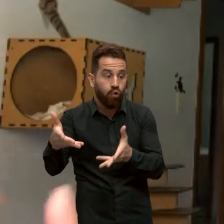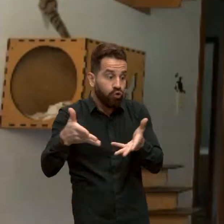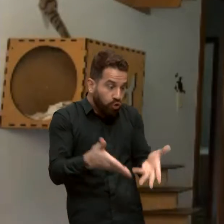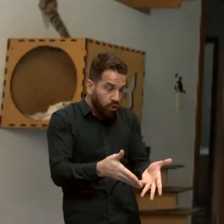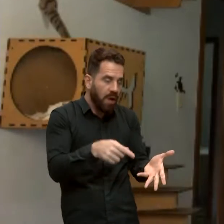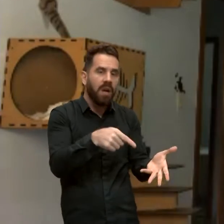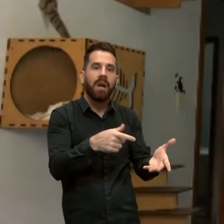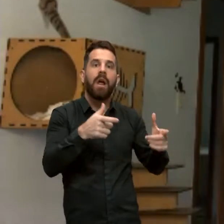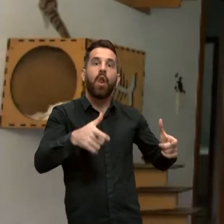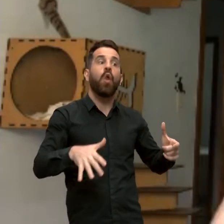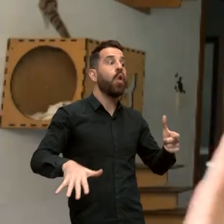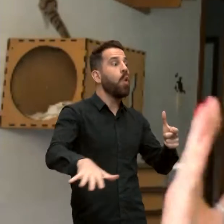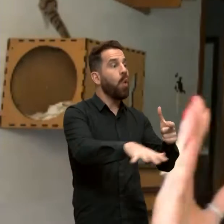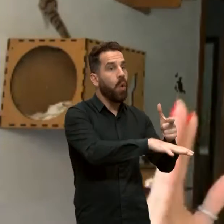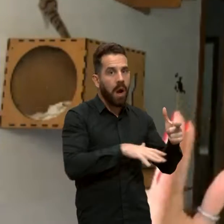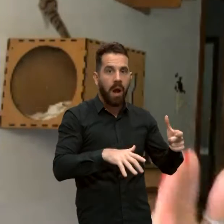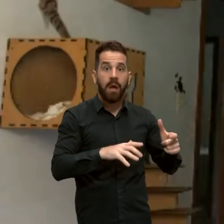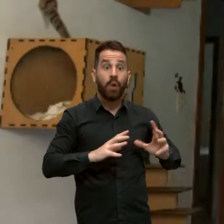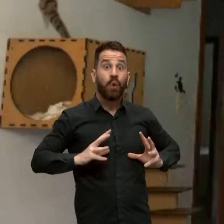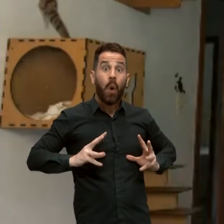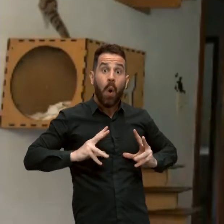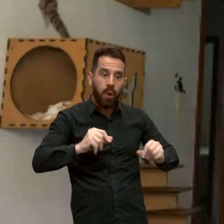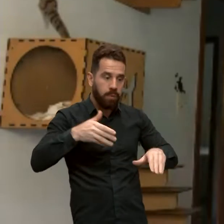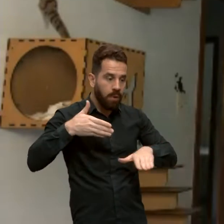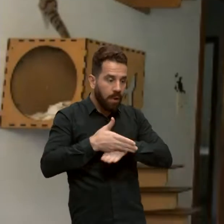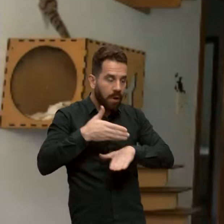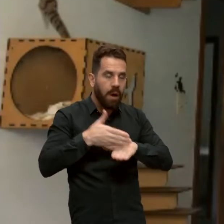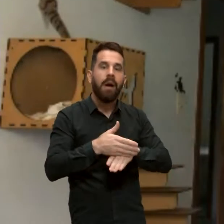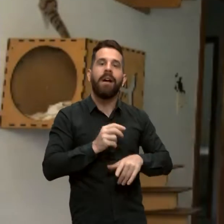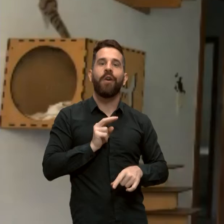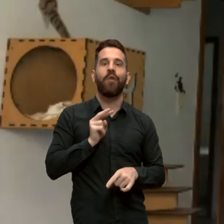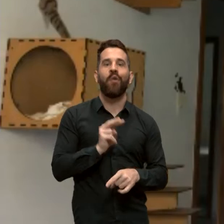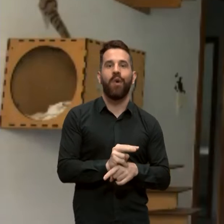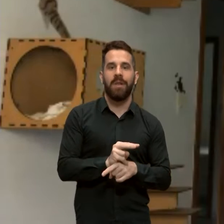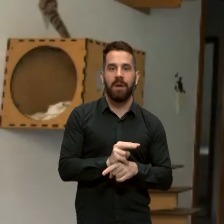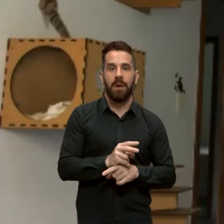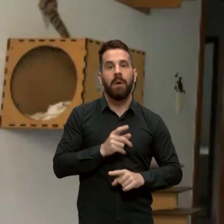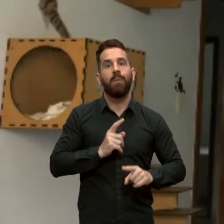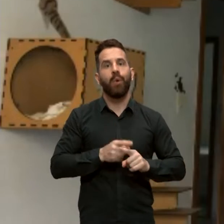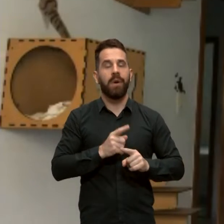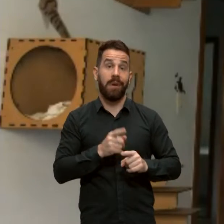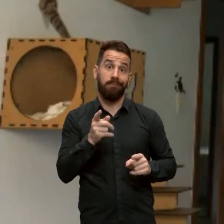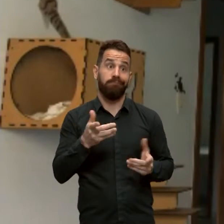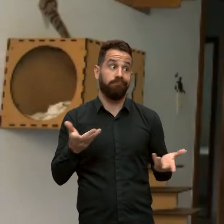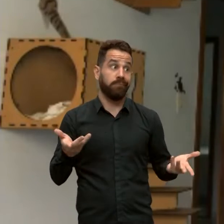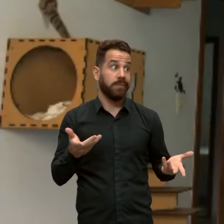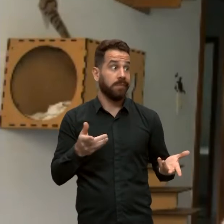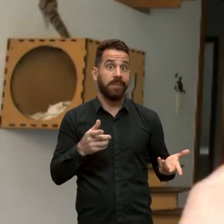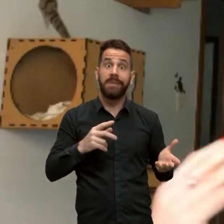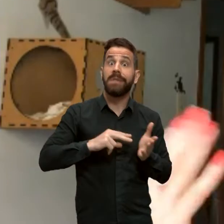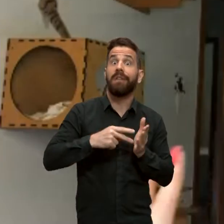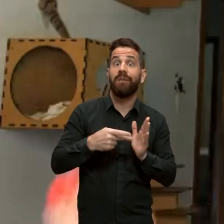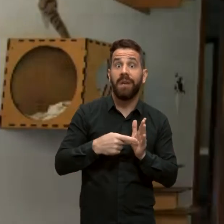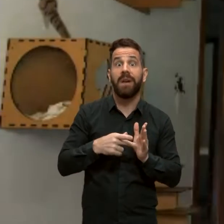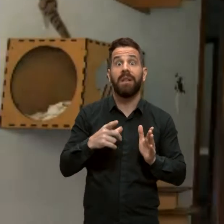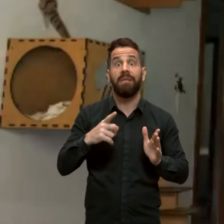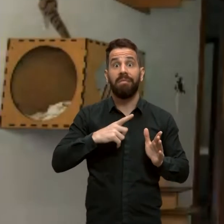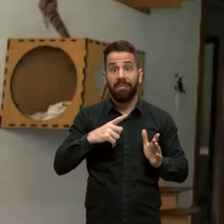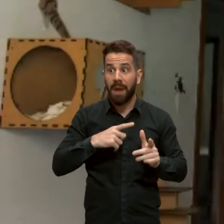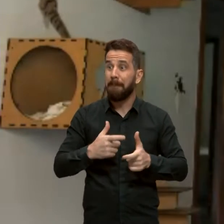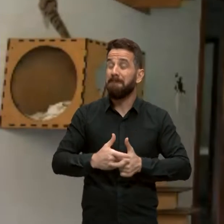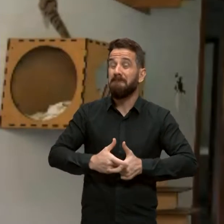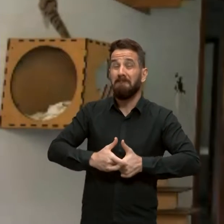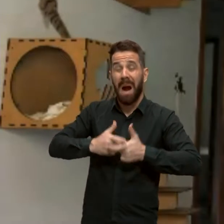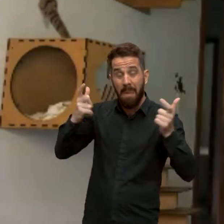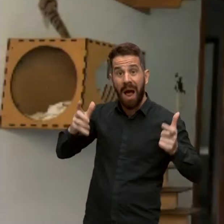cuidado ali por todos daquele ambiente, porque hoje a gente, infelizmente, não tem lar para todos, né? O crescimento populacional dos